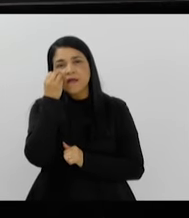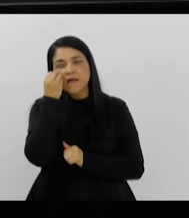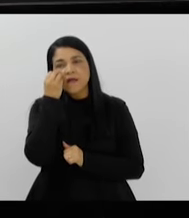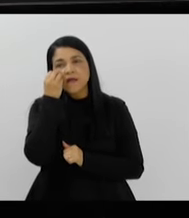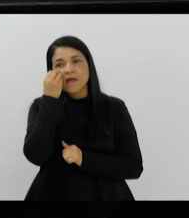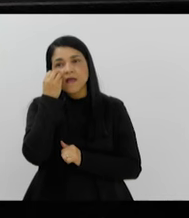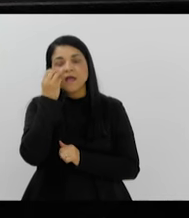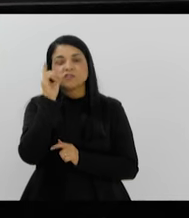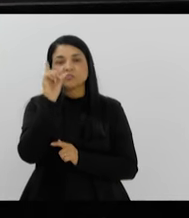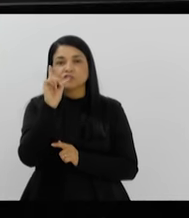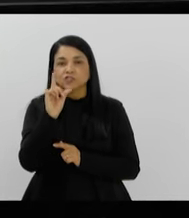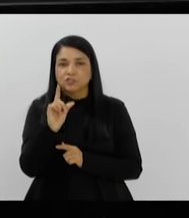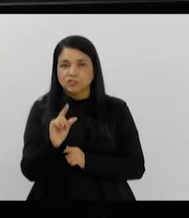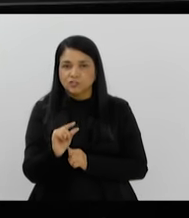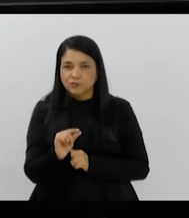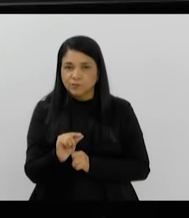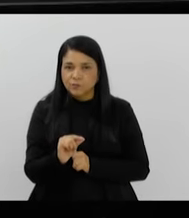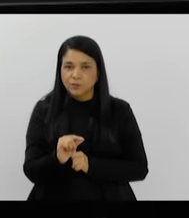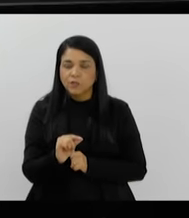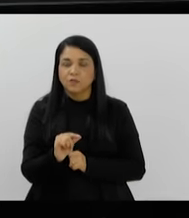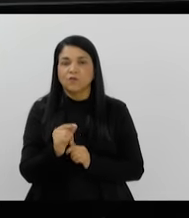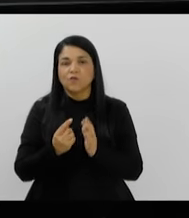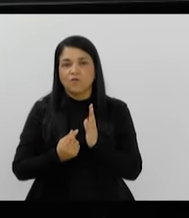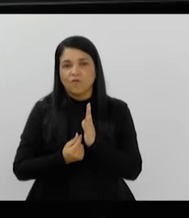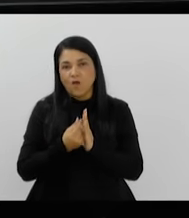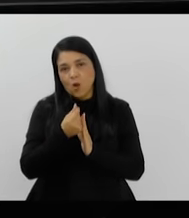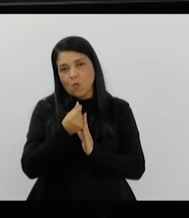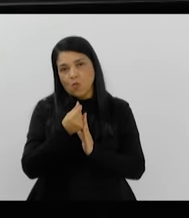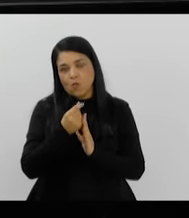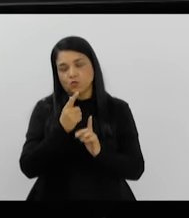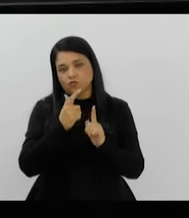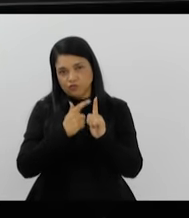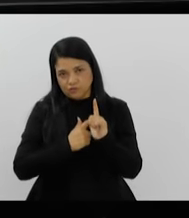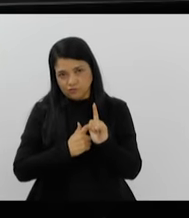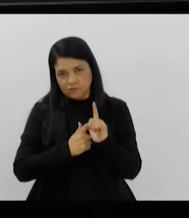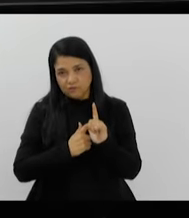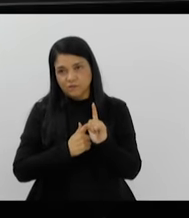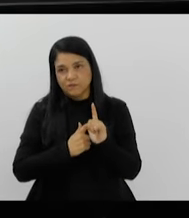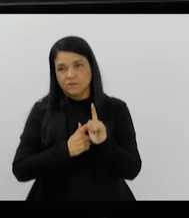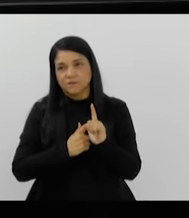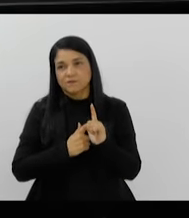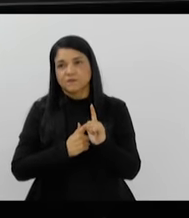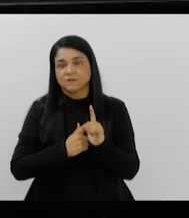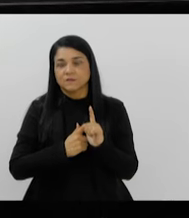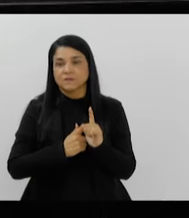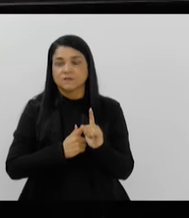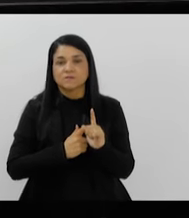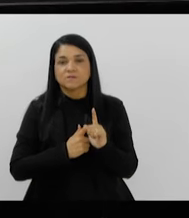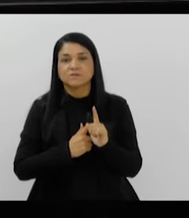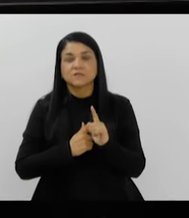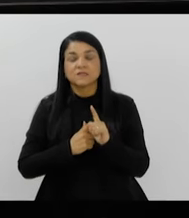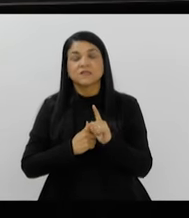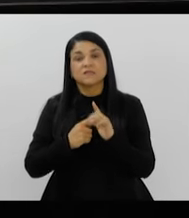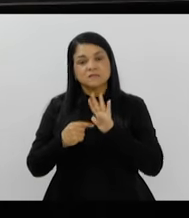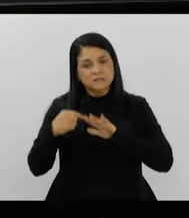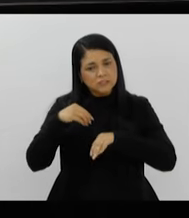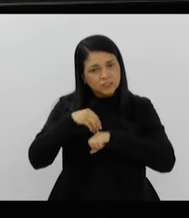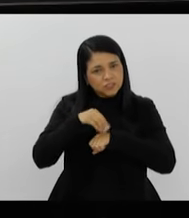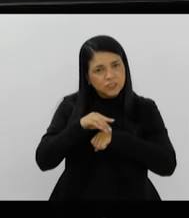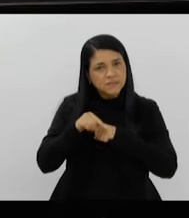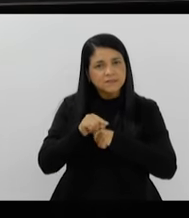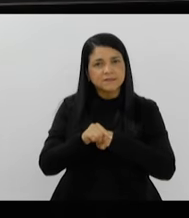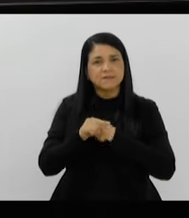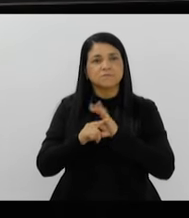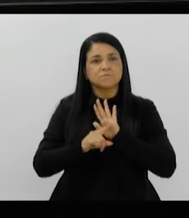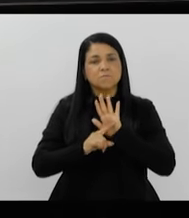menos reduzir expressivamente o valor dessa dívida. E esse indicador passa, sim,